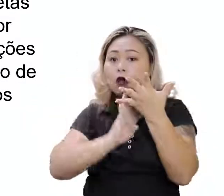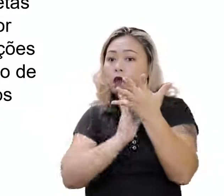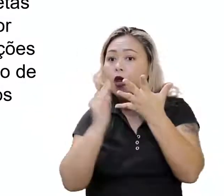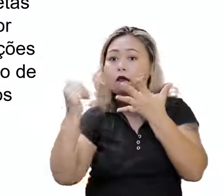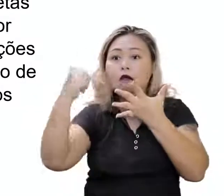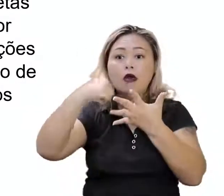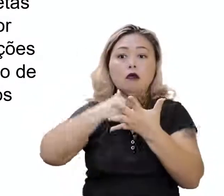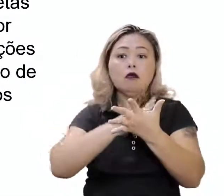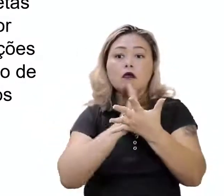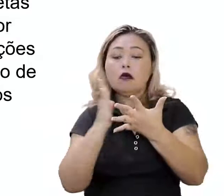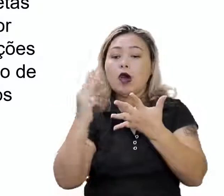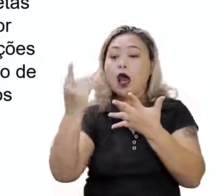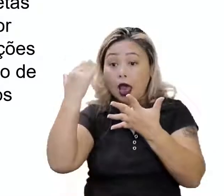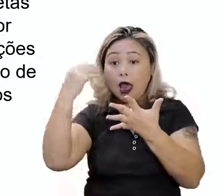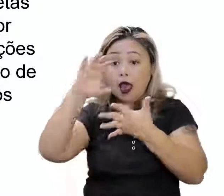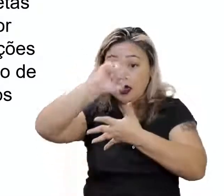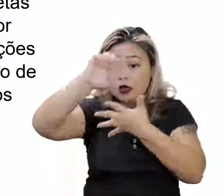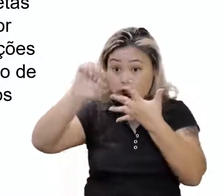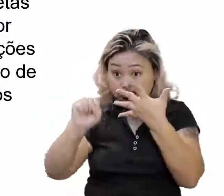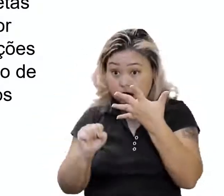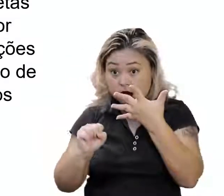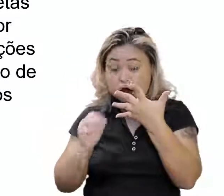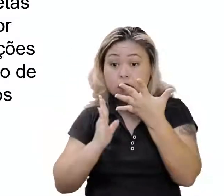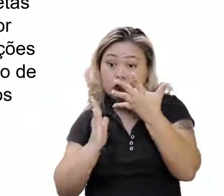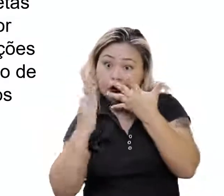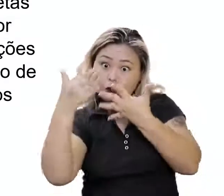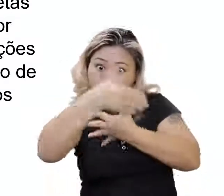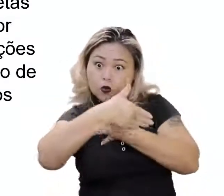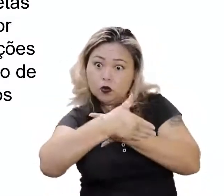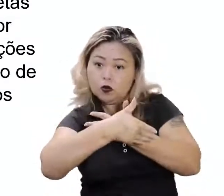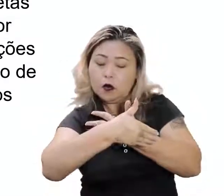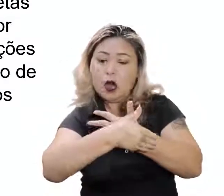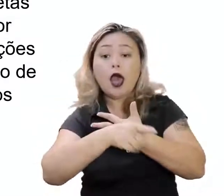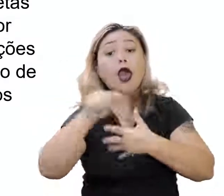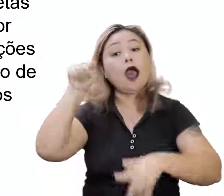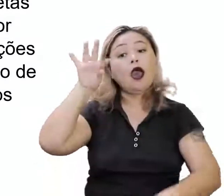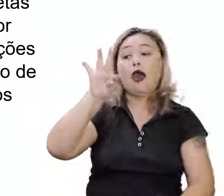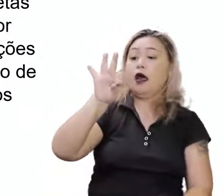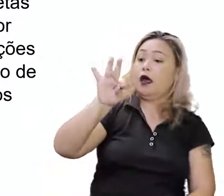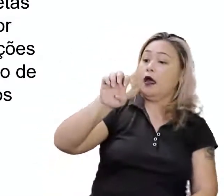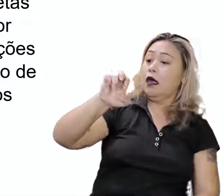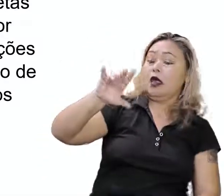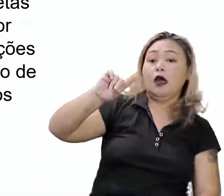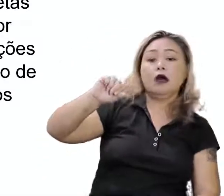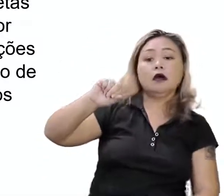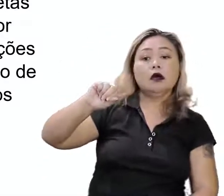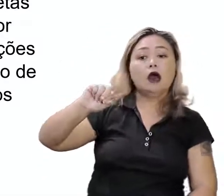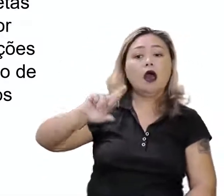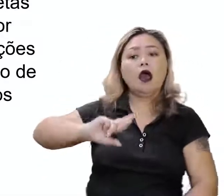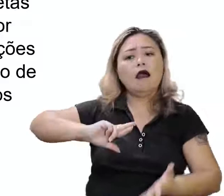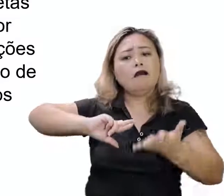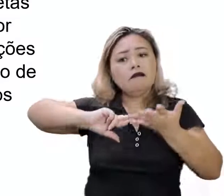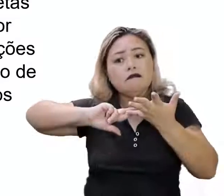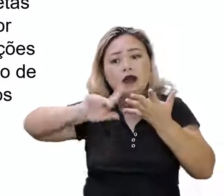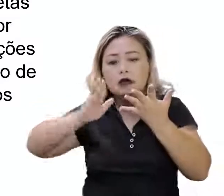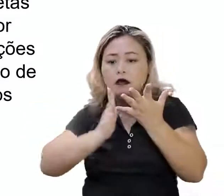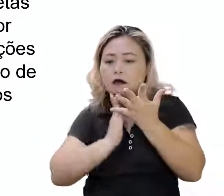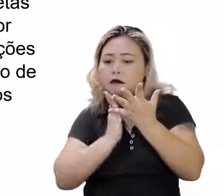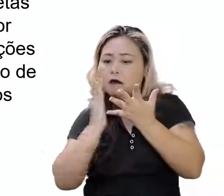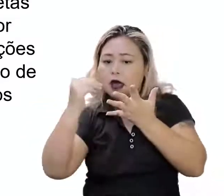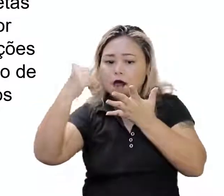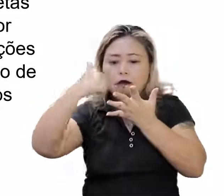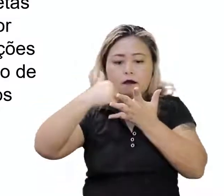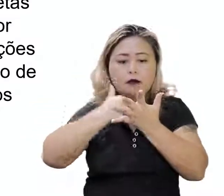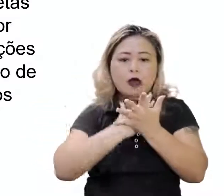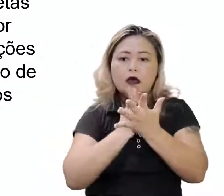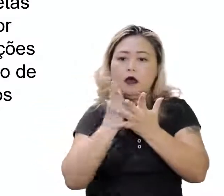é sentido unidirecional, na cadeia alimentar. Enquanto isso, na teia alimentar, existem várias setas. Tá vendo